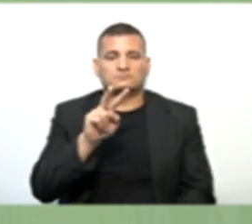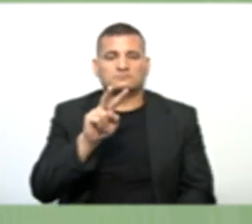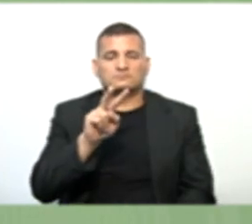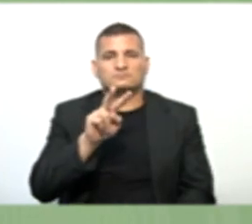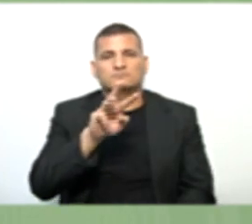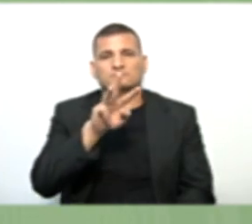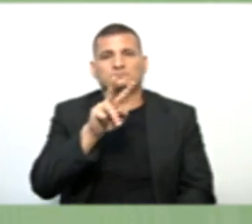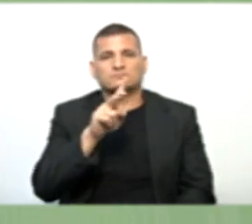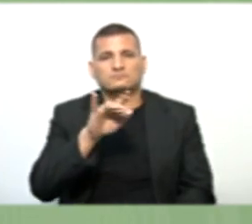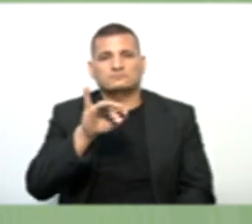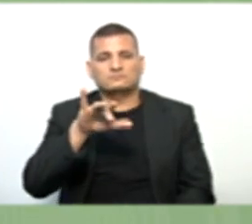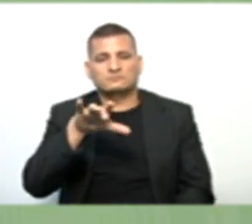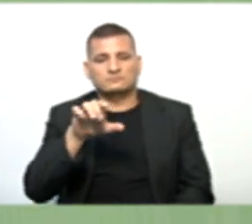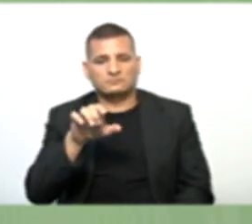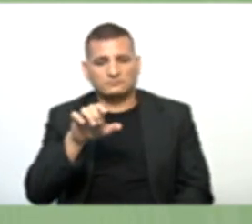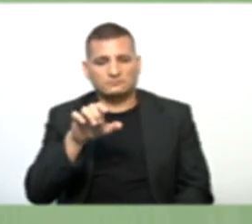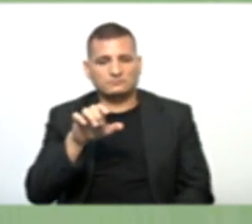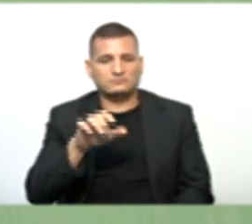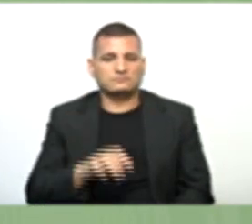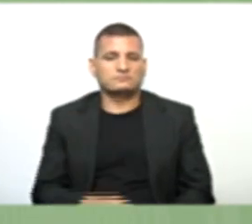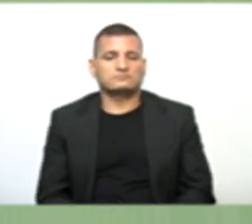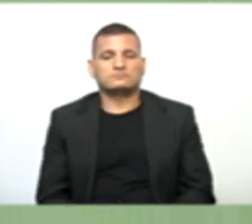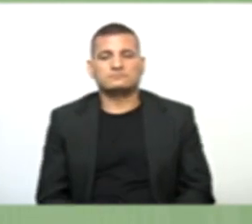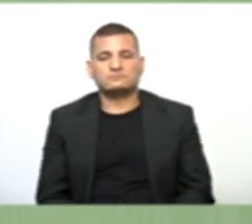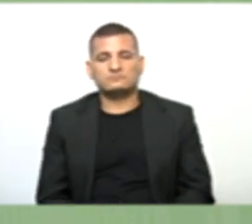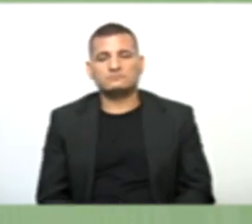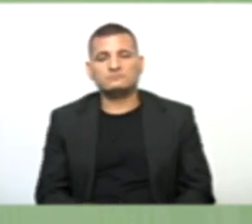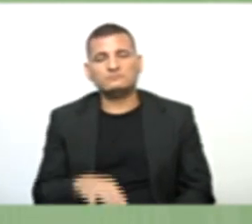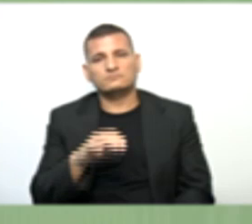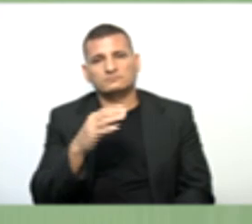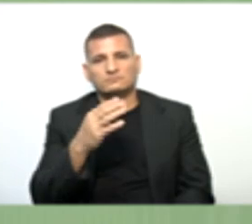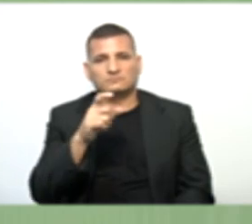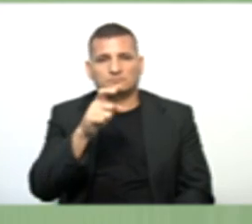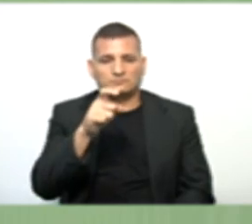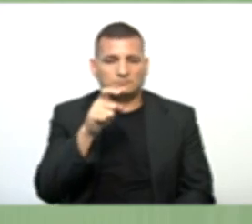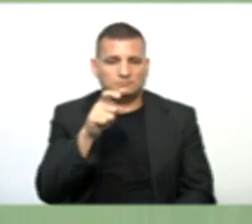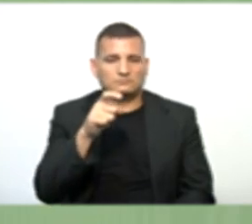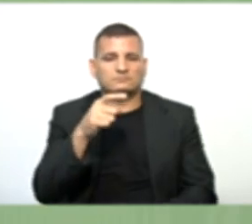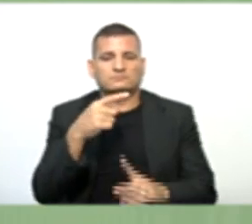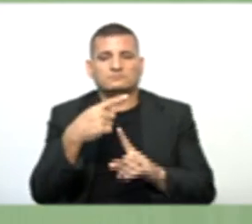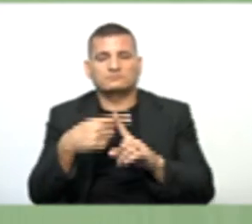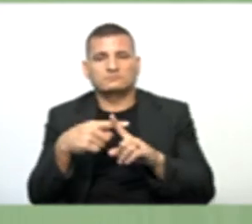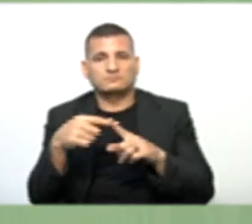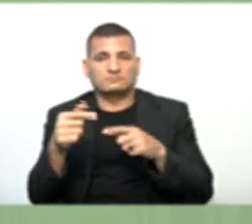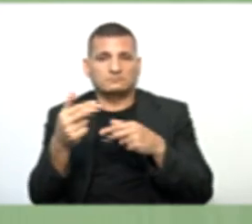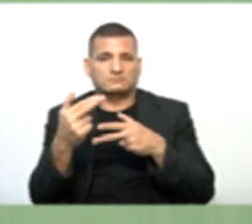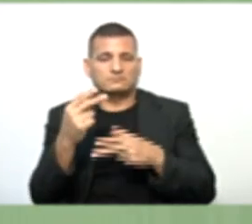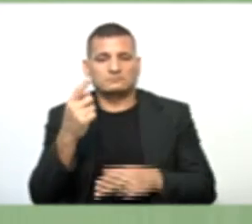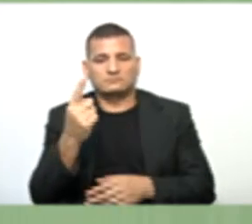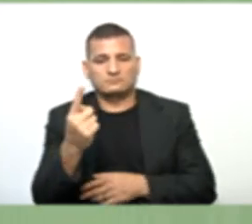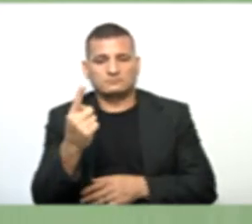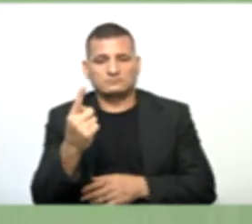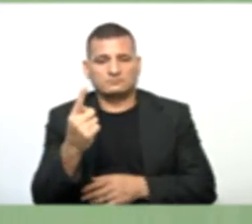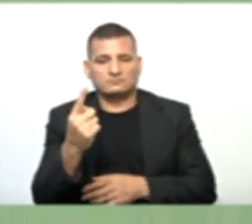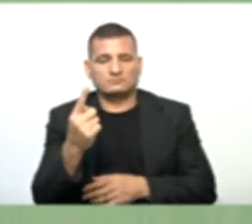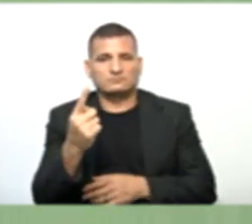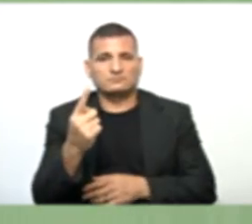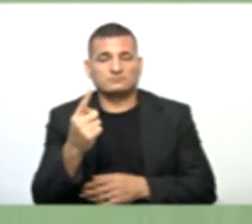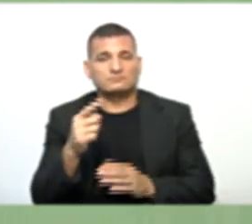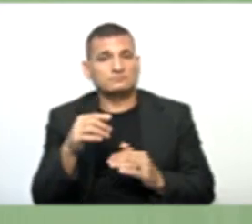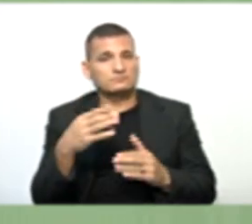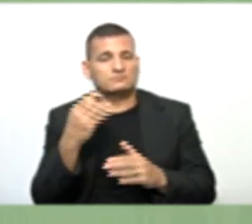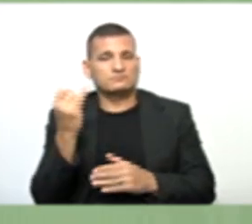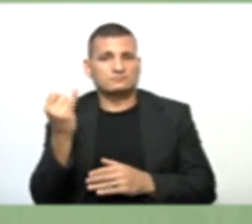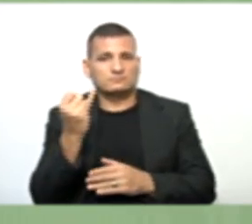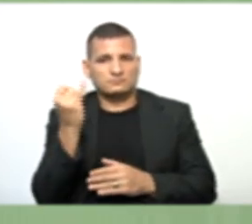então a abreviatura, bem lembrado, x mais igual a 1, que é a mesma coisa. Então, é importante que quando a